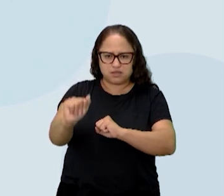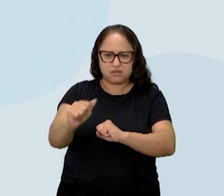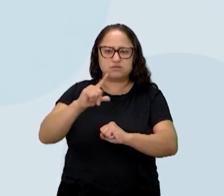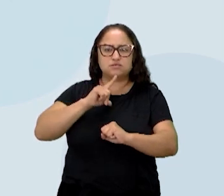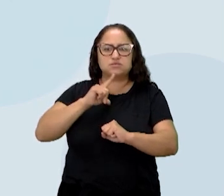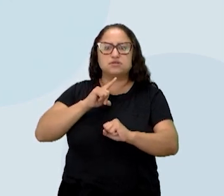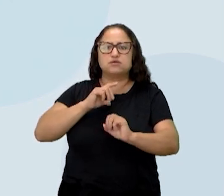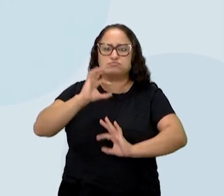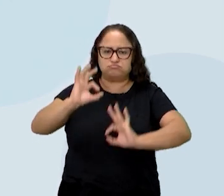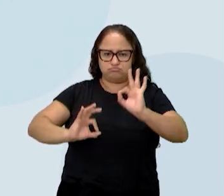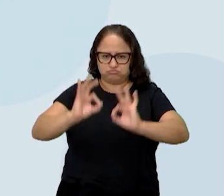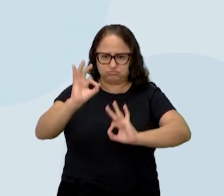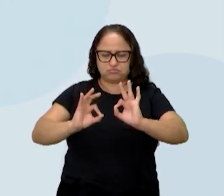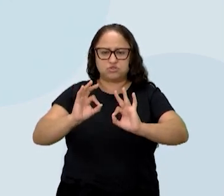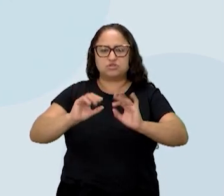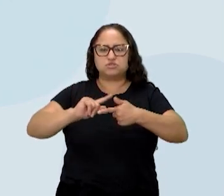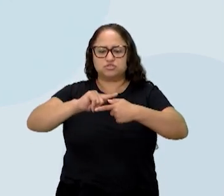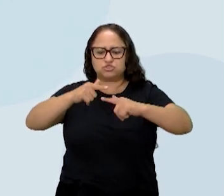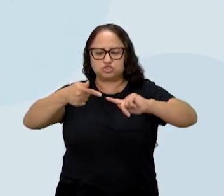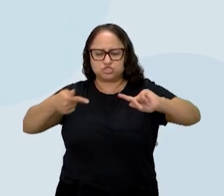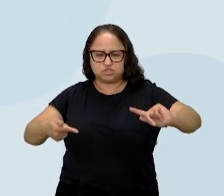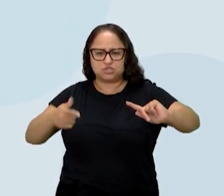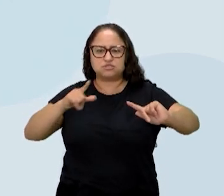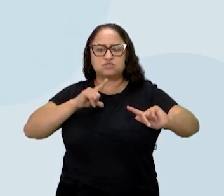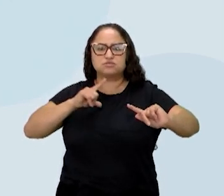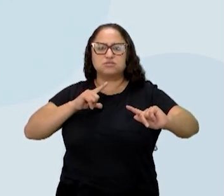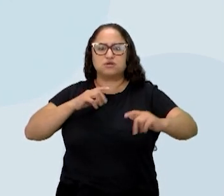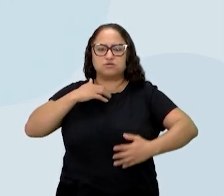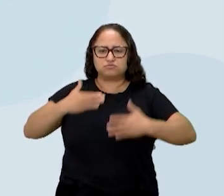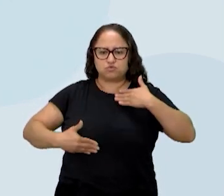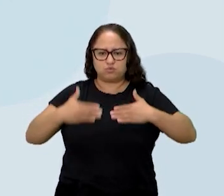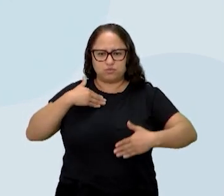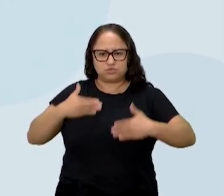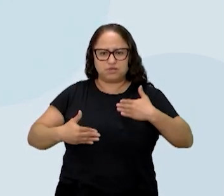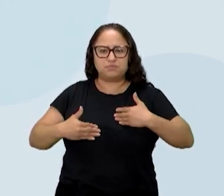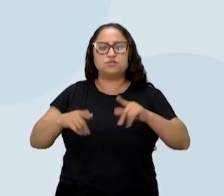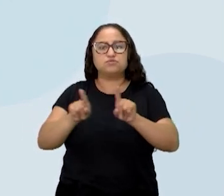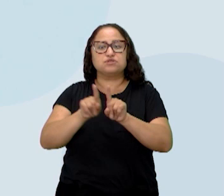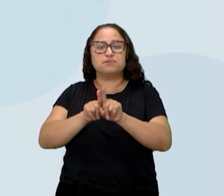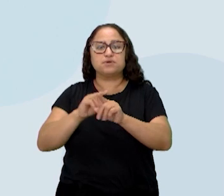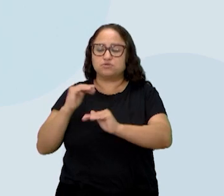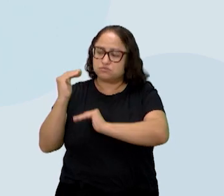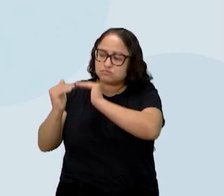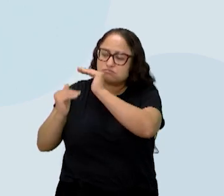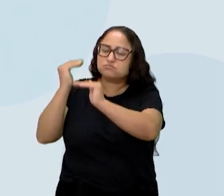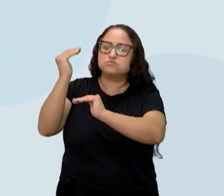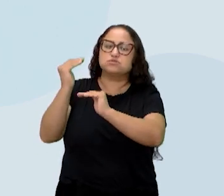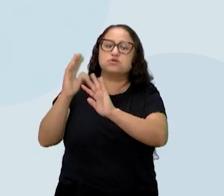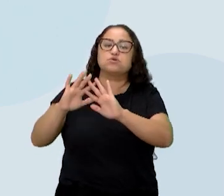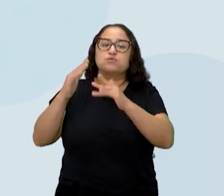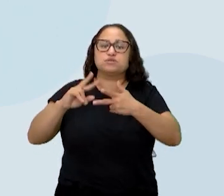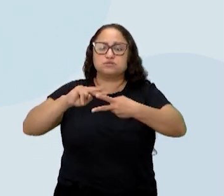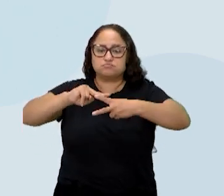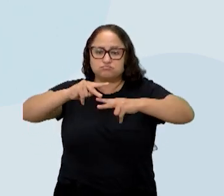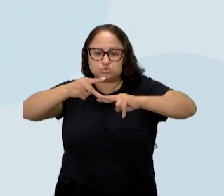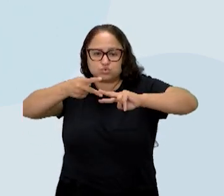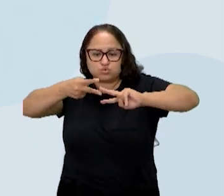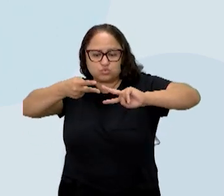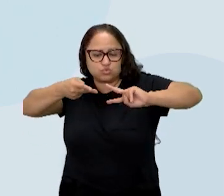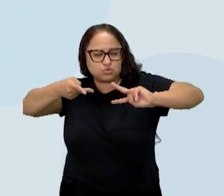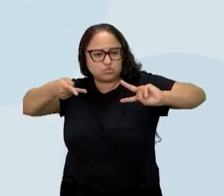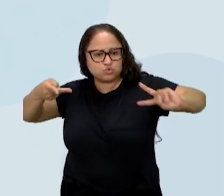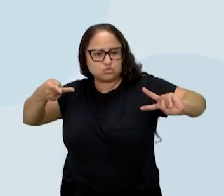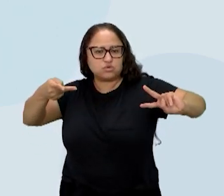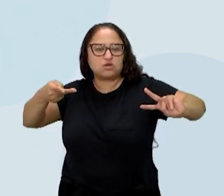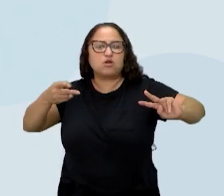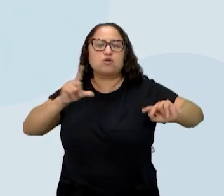o funcionamento e o desenvolvimento dos seres vivos, né? Quando ele está espiralado, né, quando esse